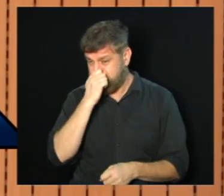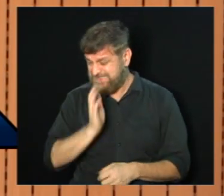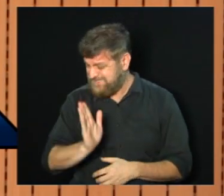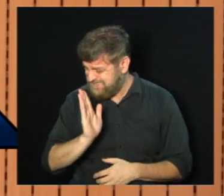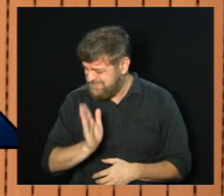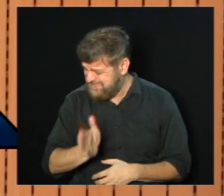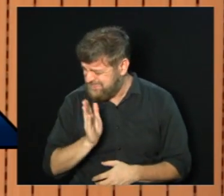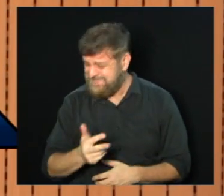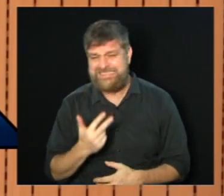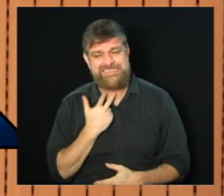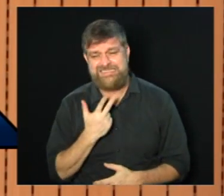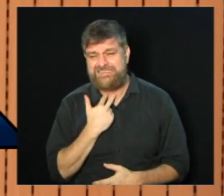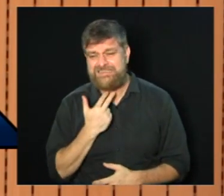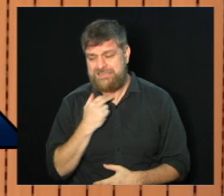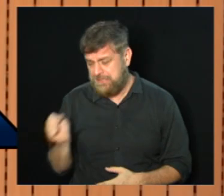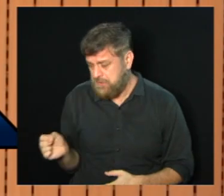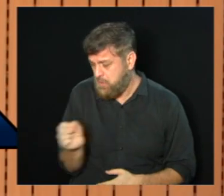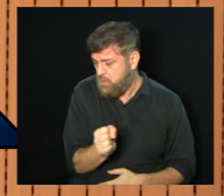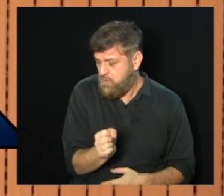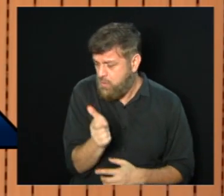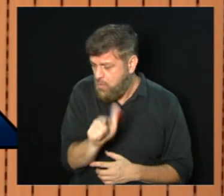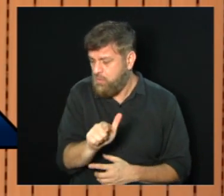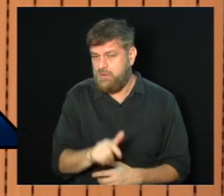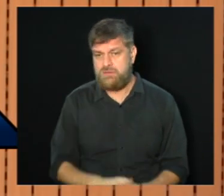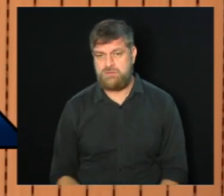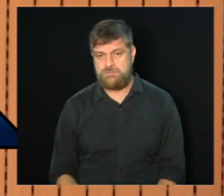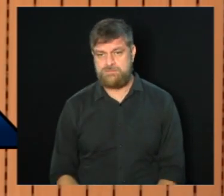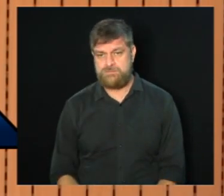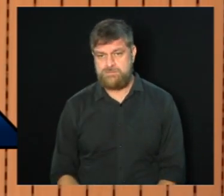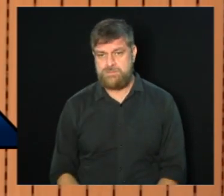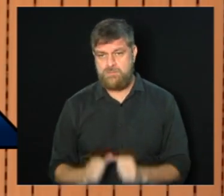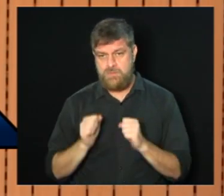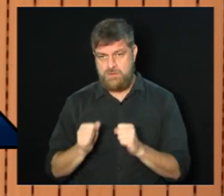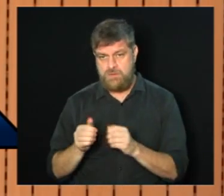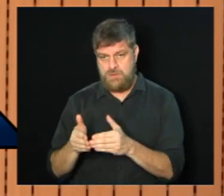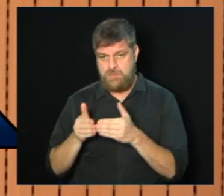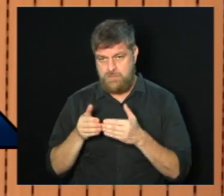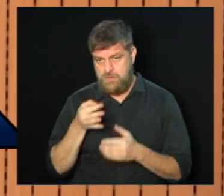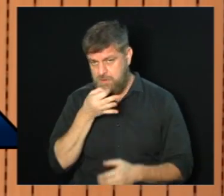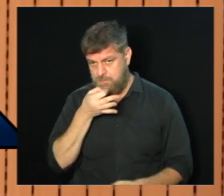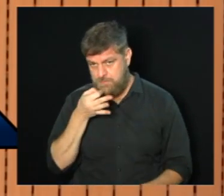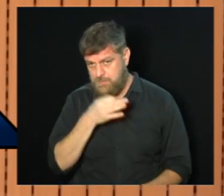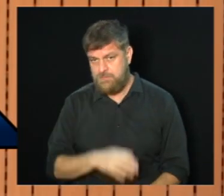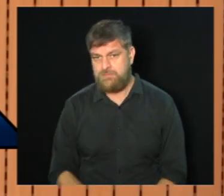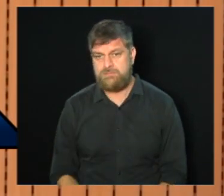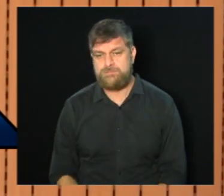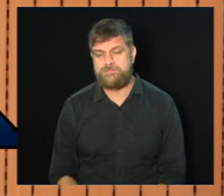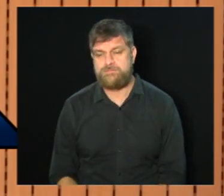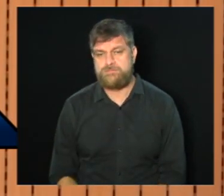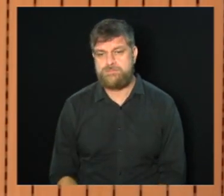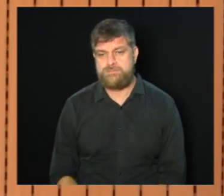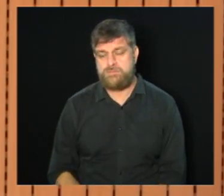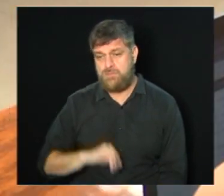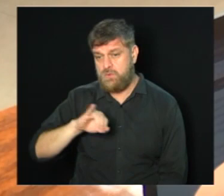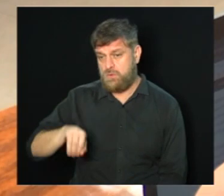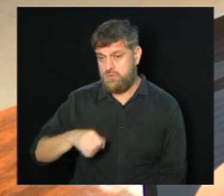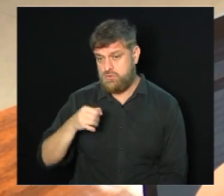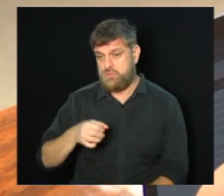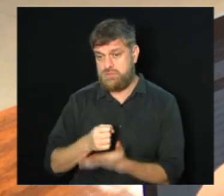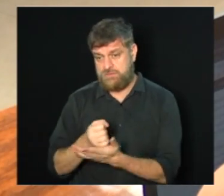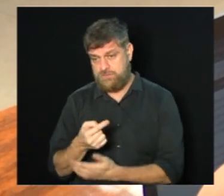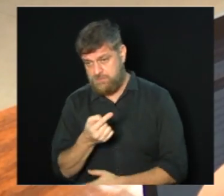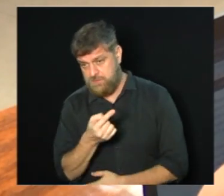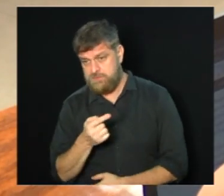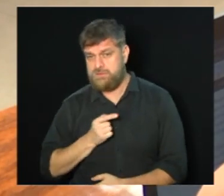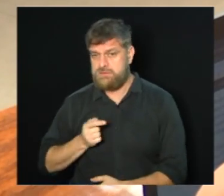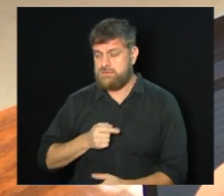estão superlotadas. Concede uma parte aí, nobre vereador Rodrigo da Farmatec. Pois não, vereador. Realmente, de fato, ouvindo